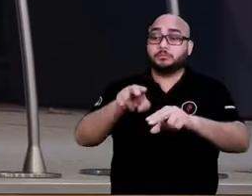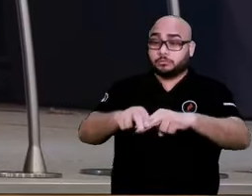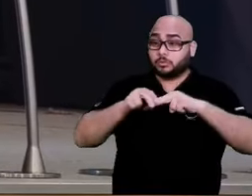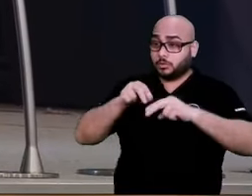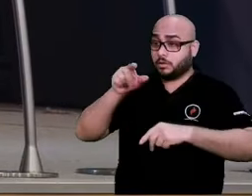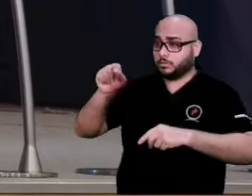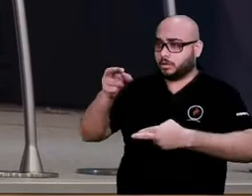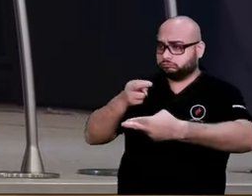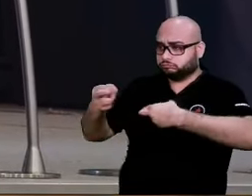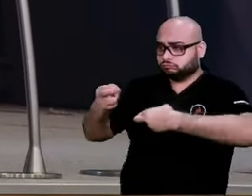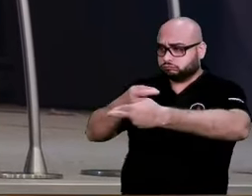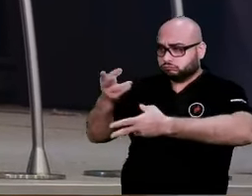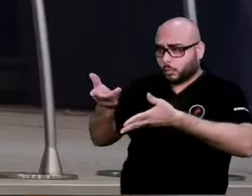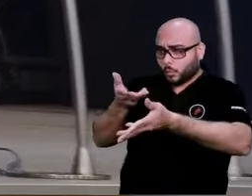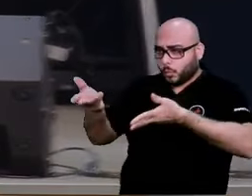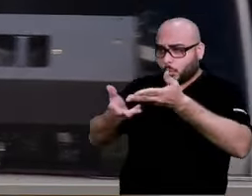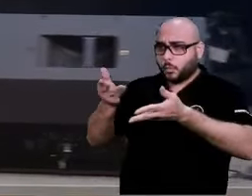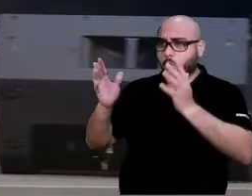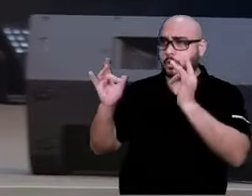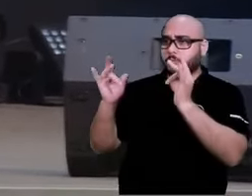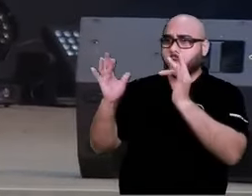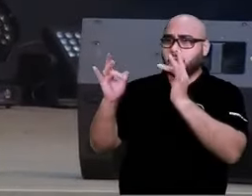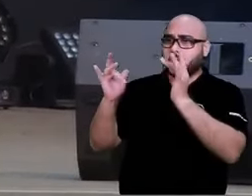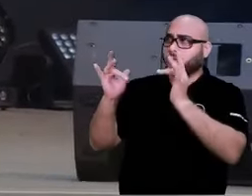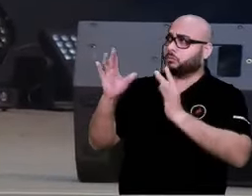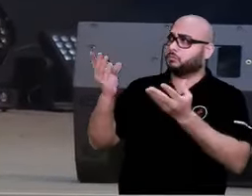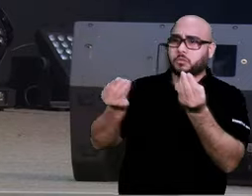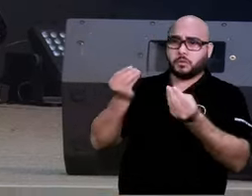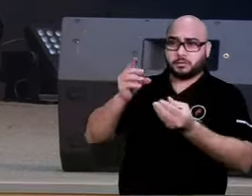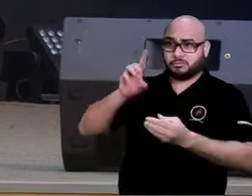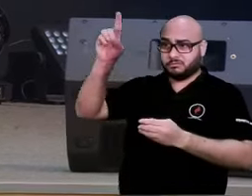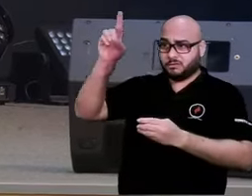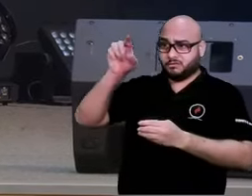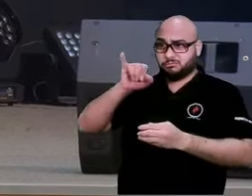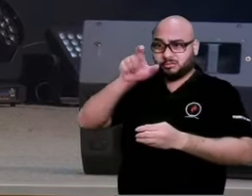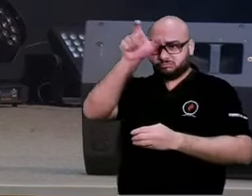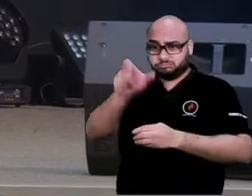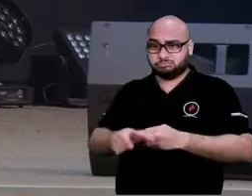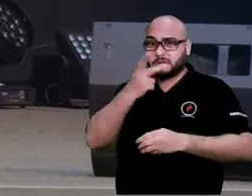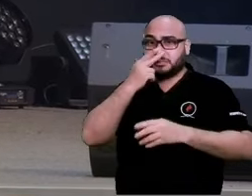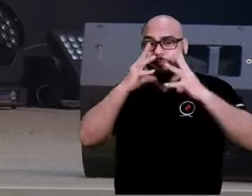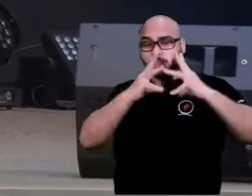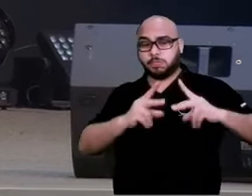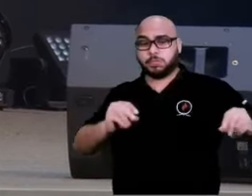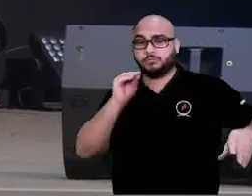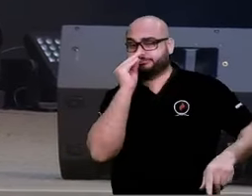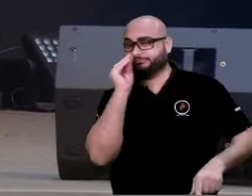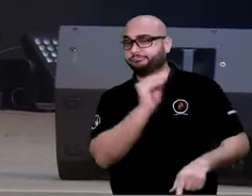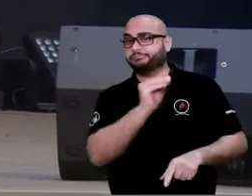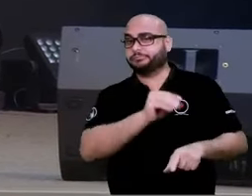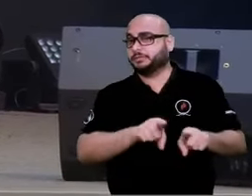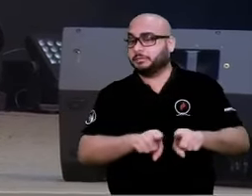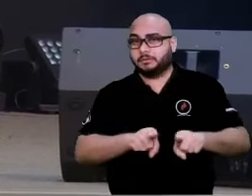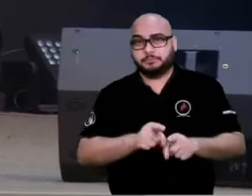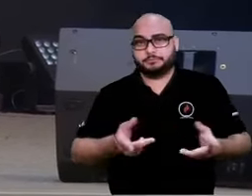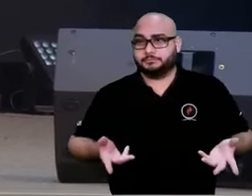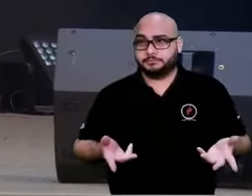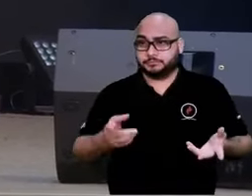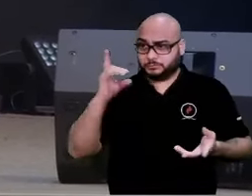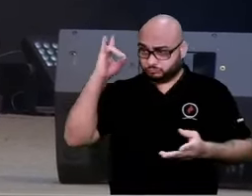da sua vida, então eu vou pisar ali primeiro. Todos os lugares que roubaram Deus da sua